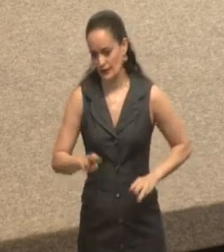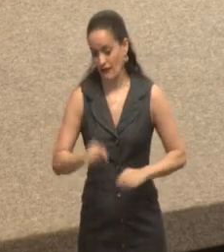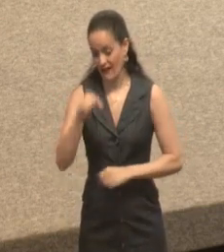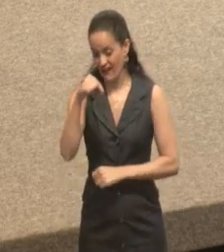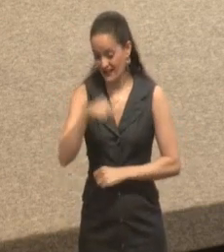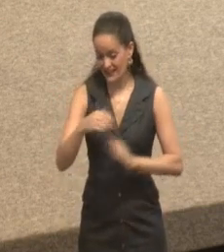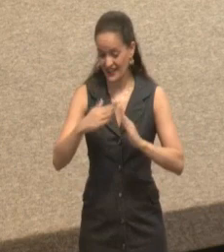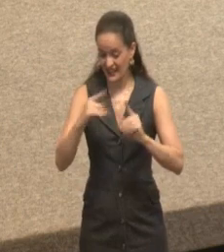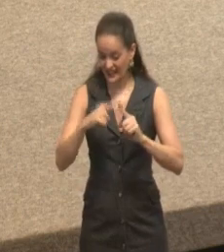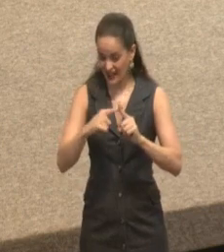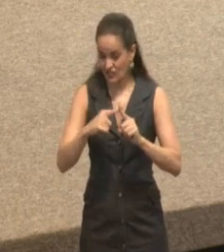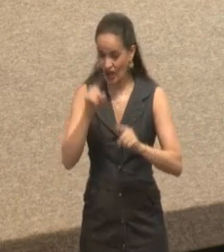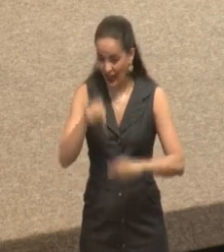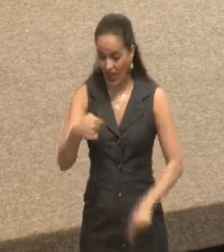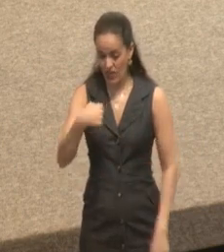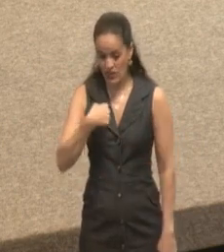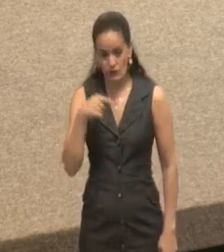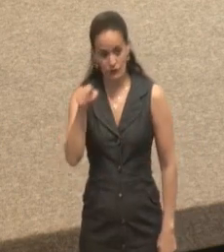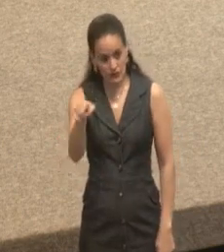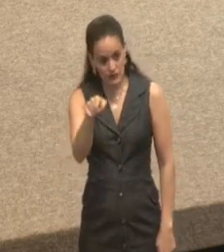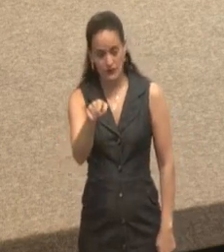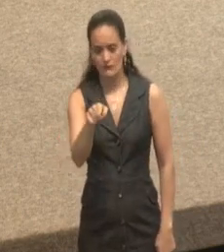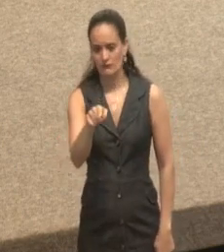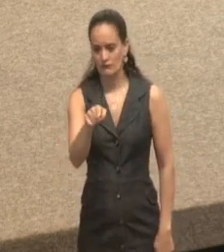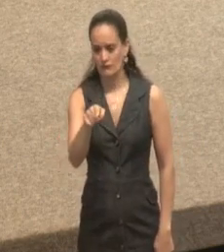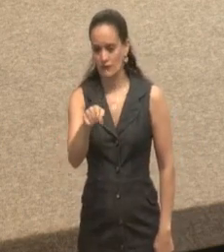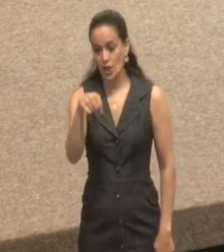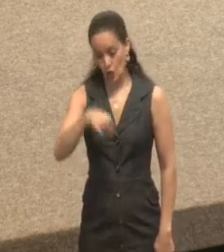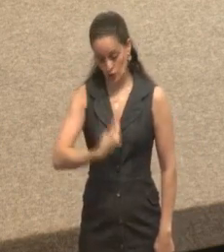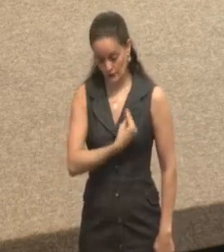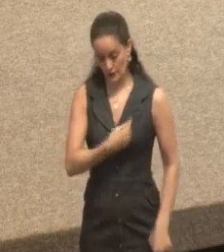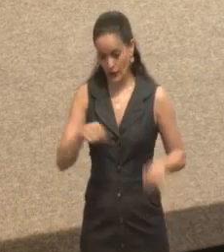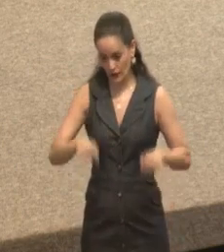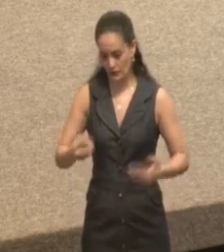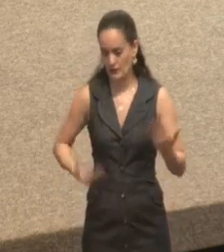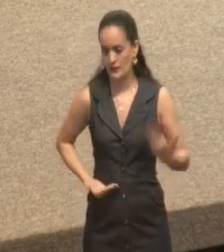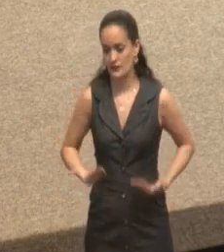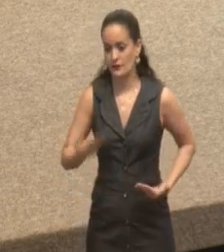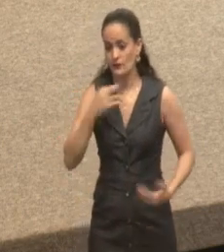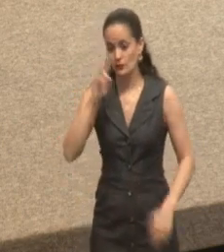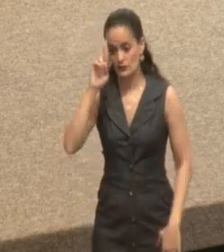que somos nós, que aqui estamos para servir ao Senhor.